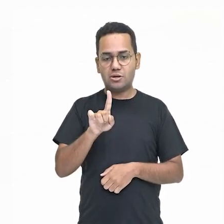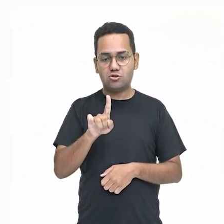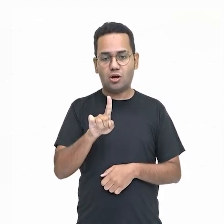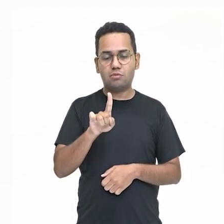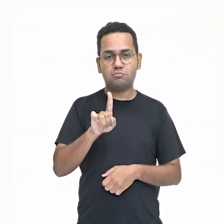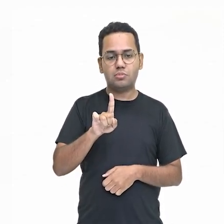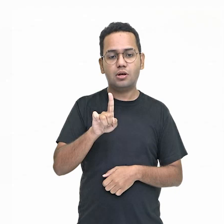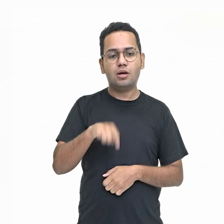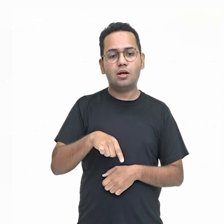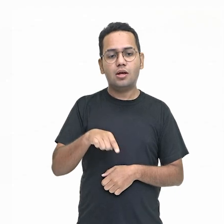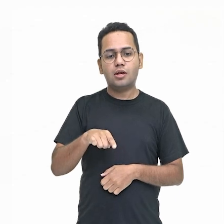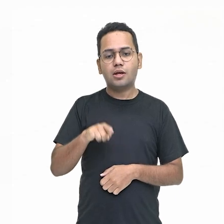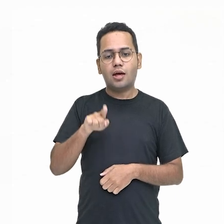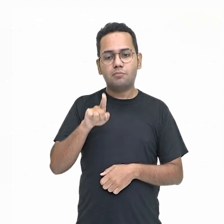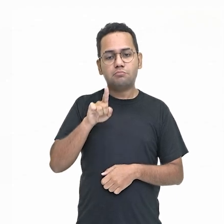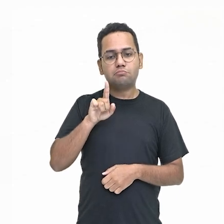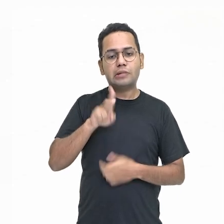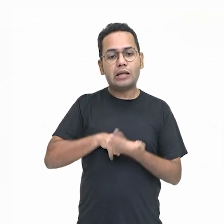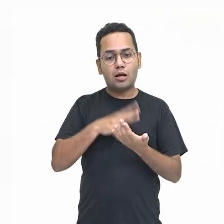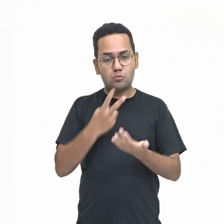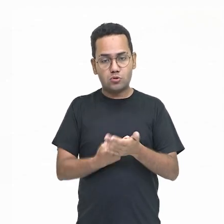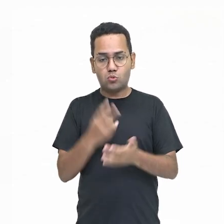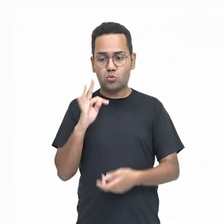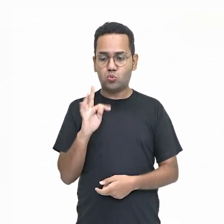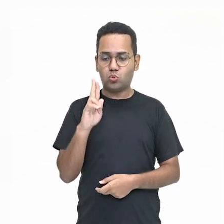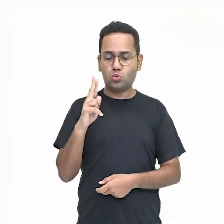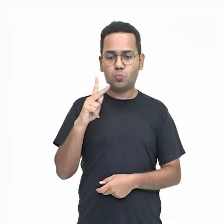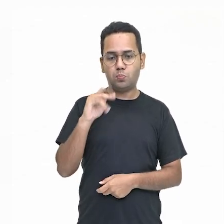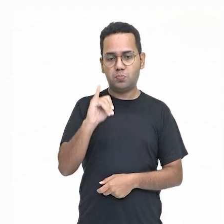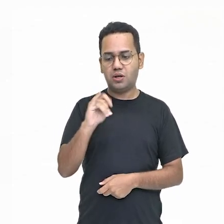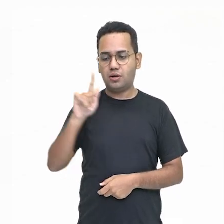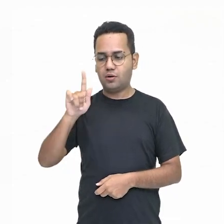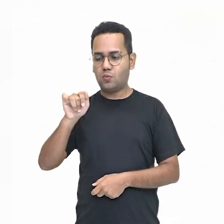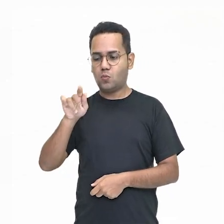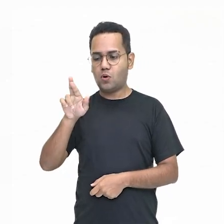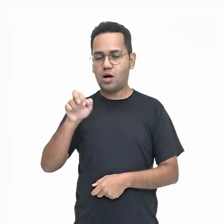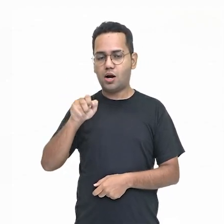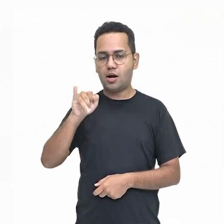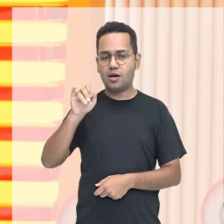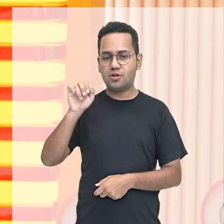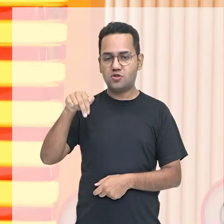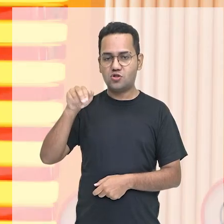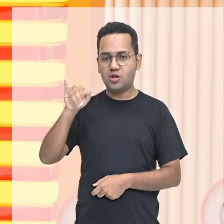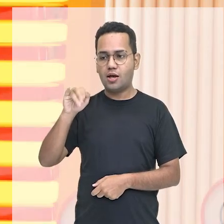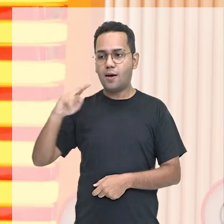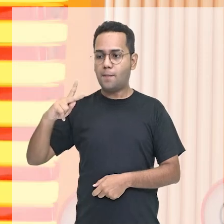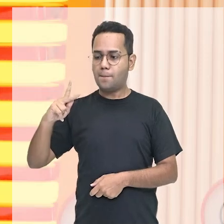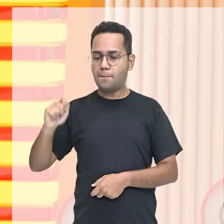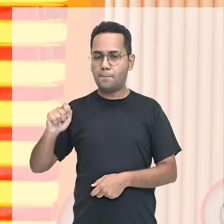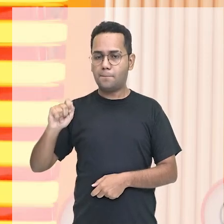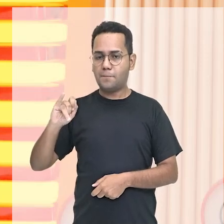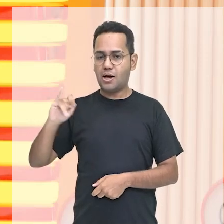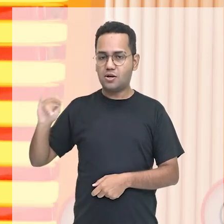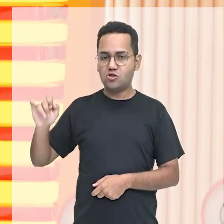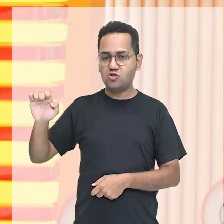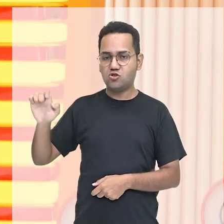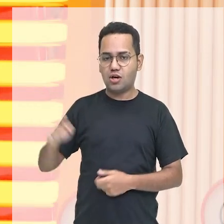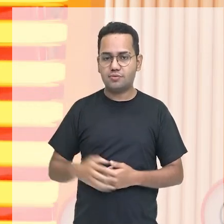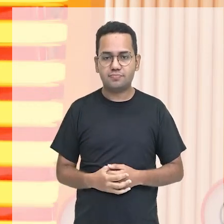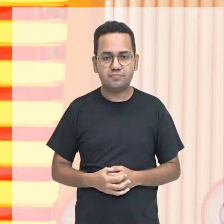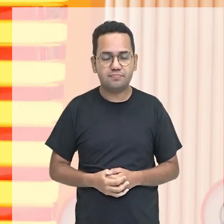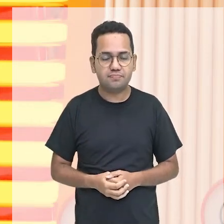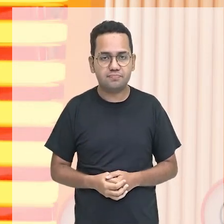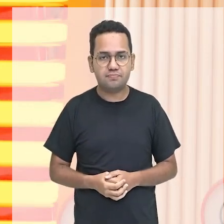é paiê. Talvez seja essa a tradução conforme o que está escrito aí